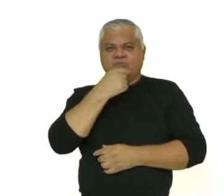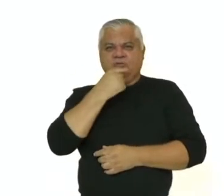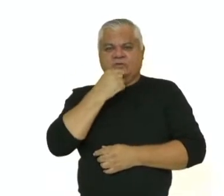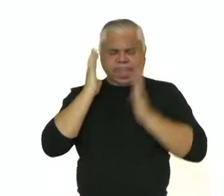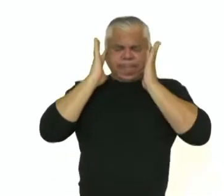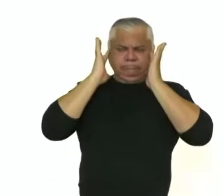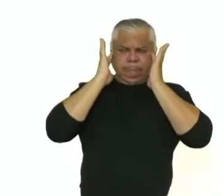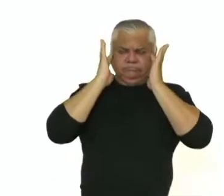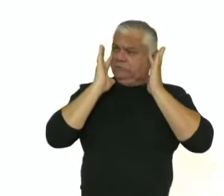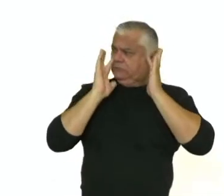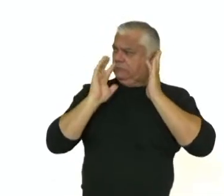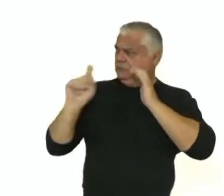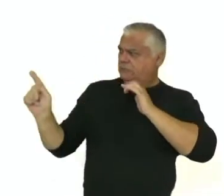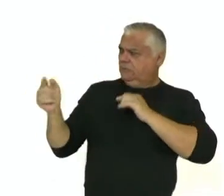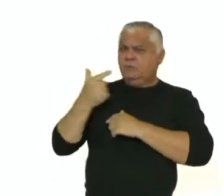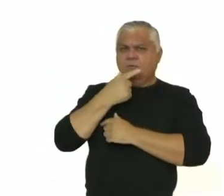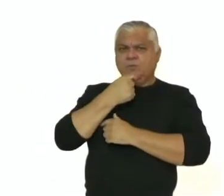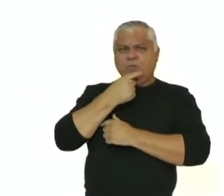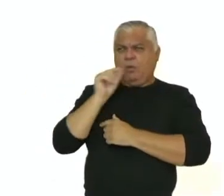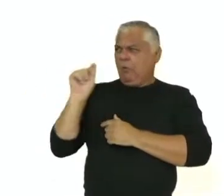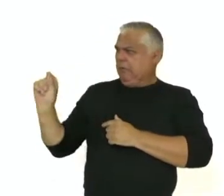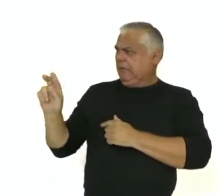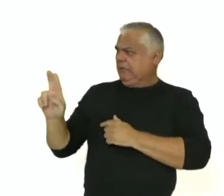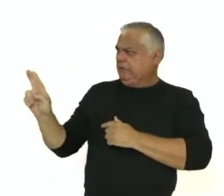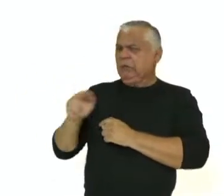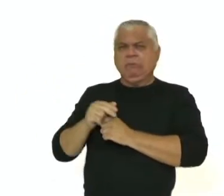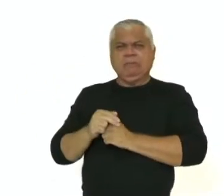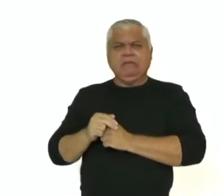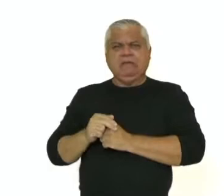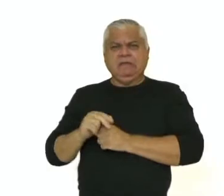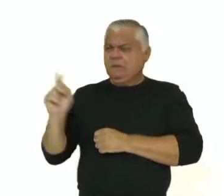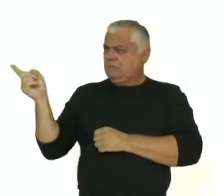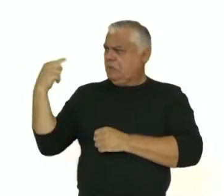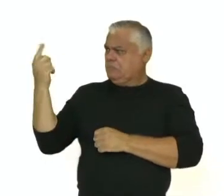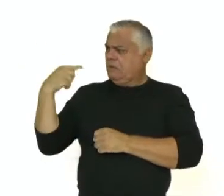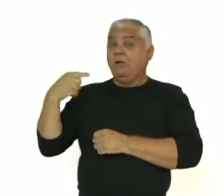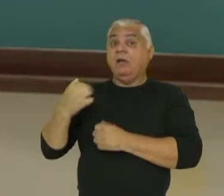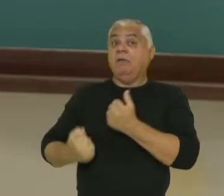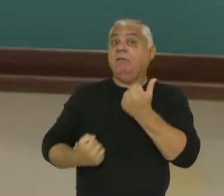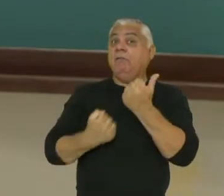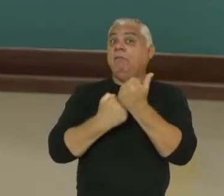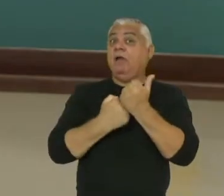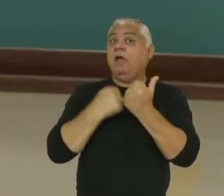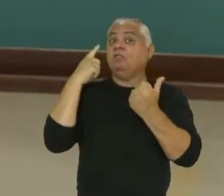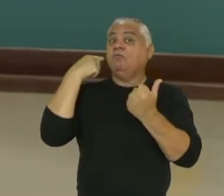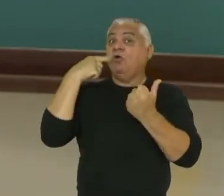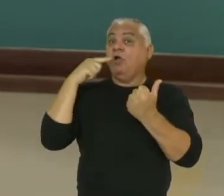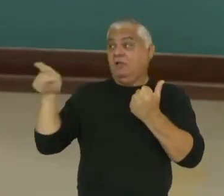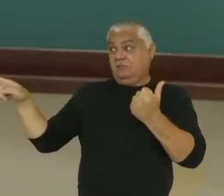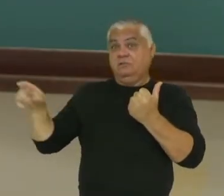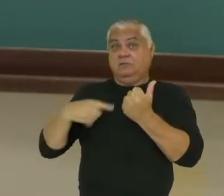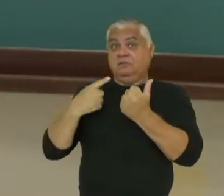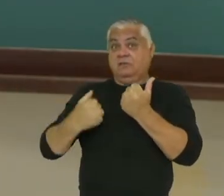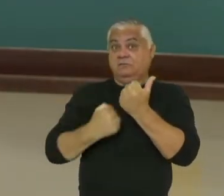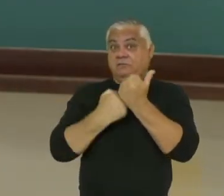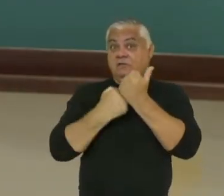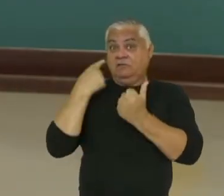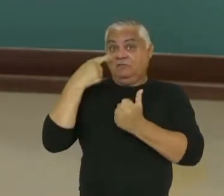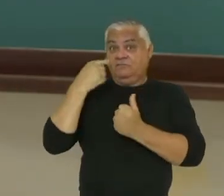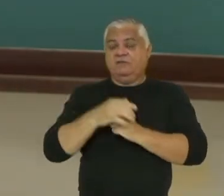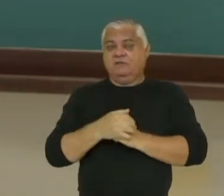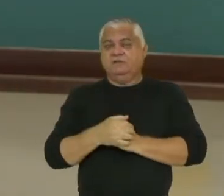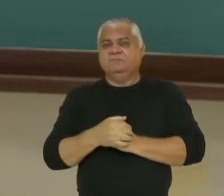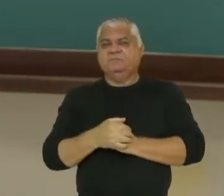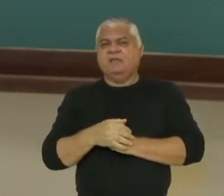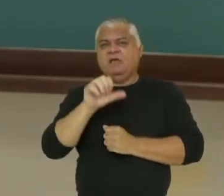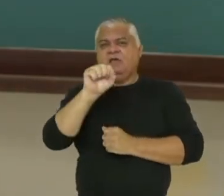gritos do solicitador. Solicitador, na época, era auxiliar de advogado. E você vai notar que a linguagem